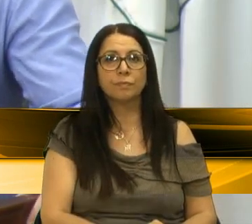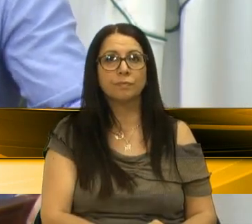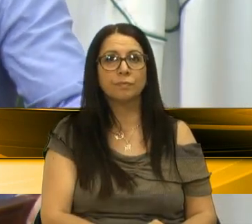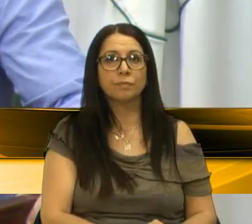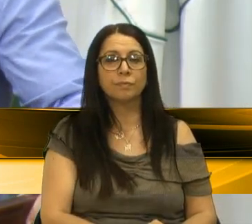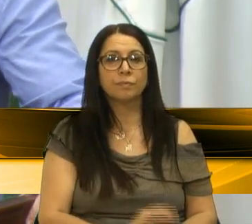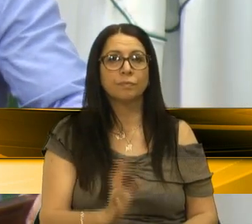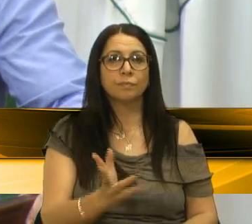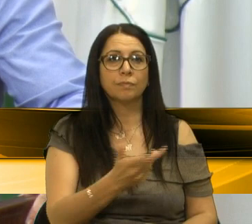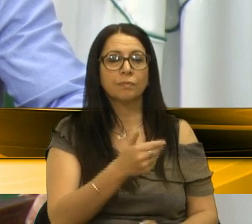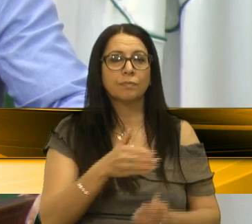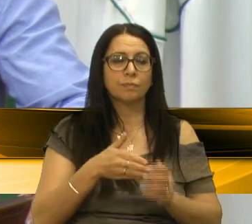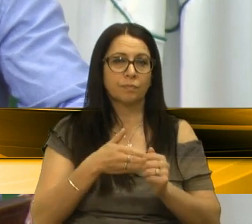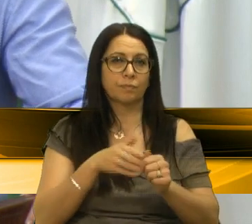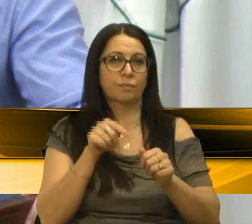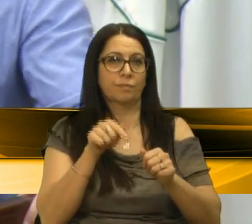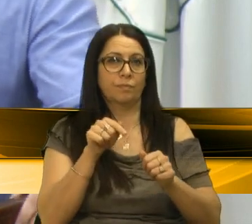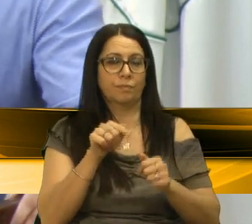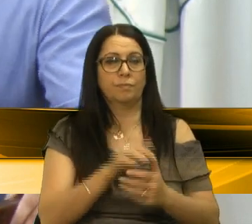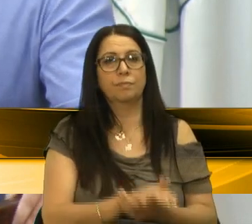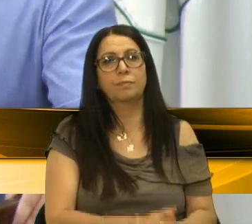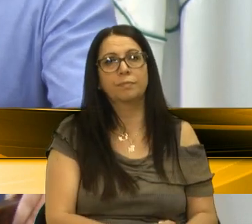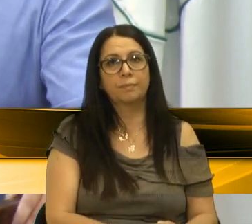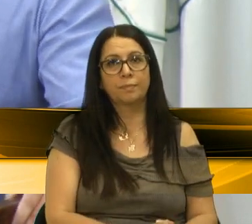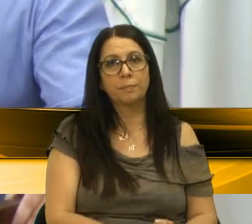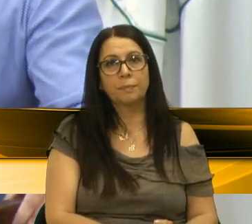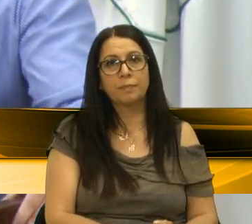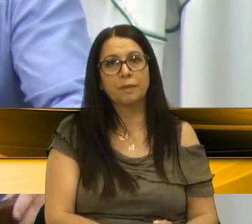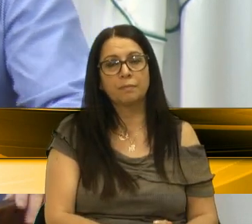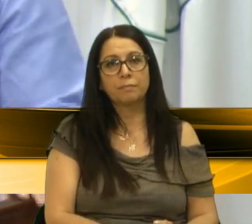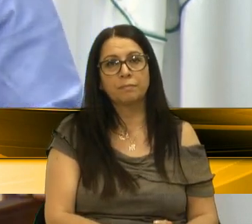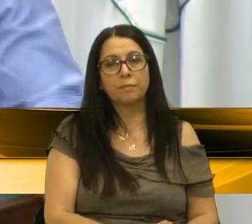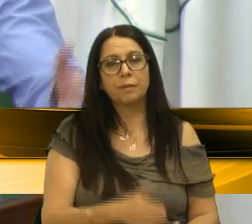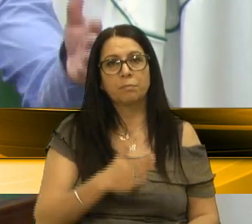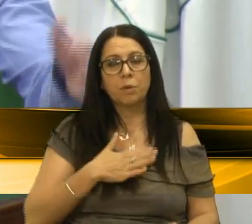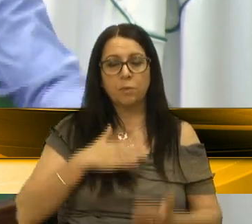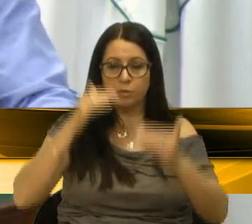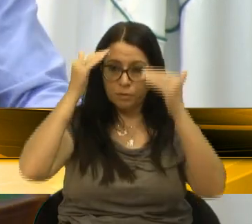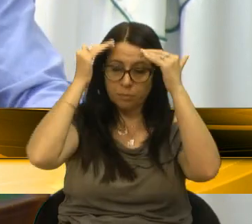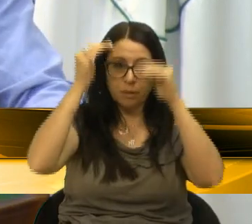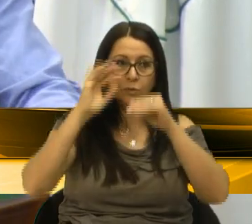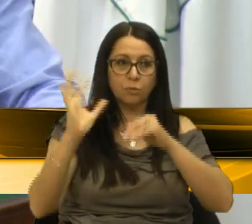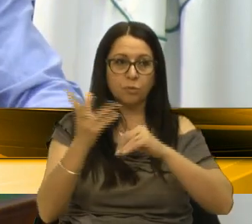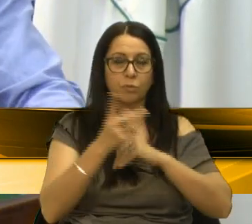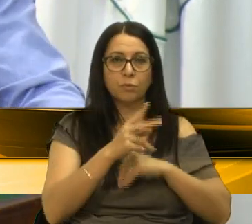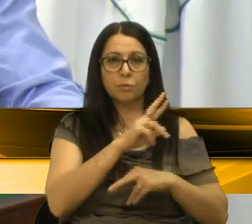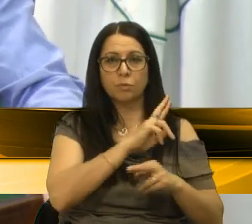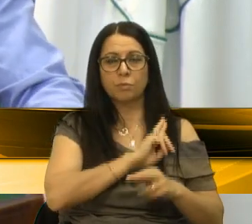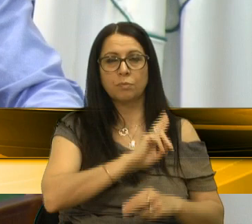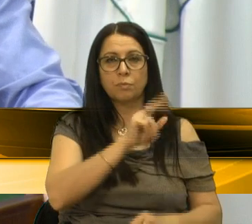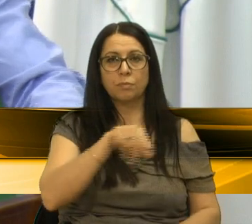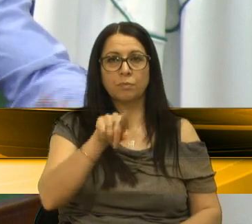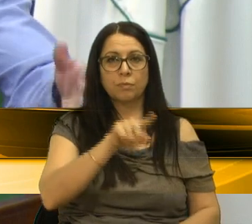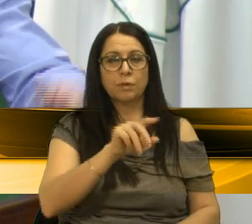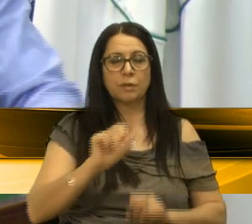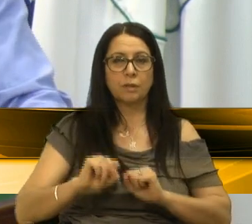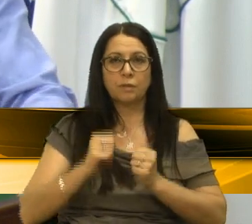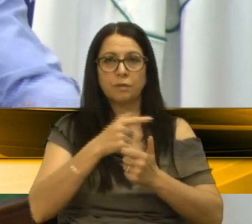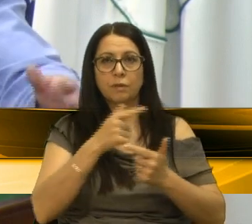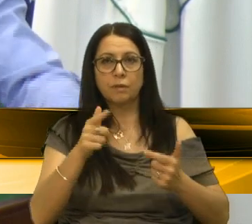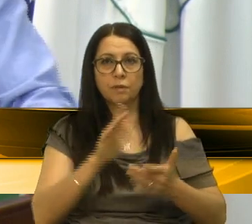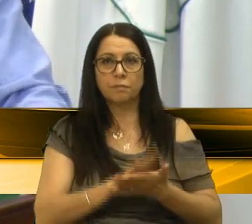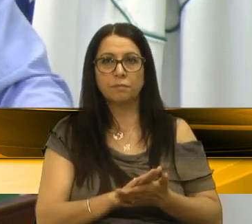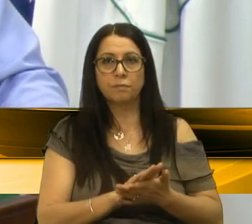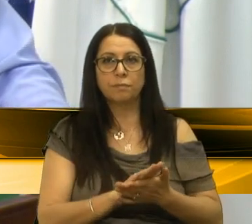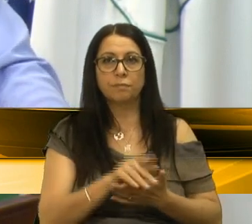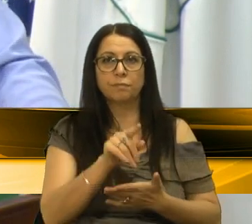que nos acompanha aqui, meu respeito também aqui aos procuradores de defesa, senhora Cássia,